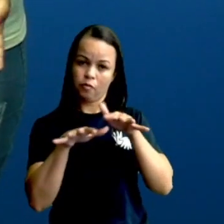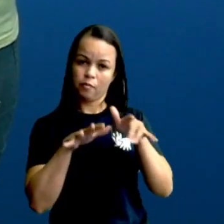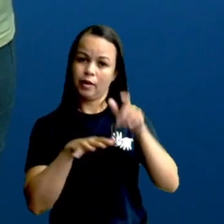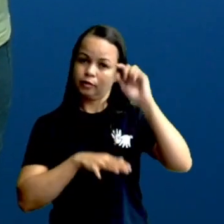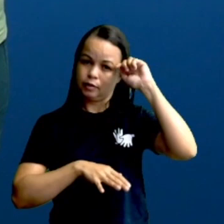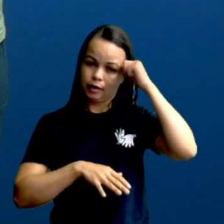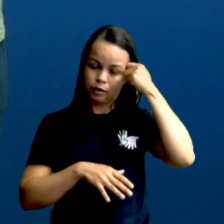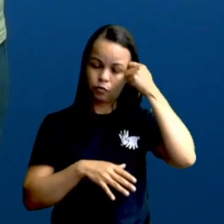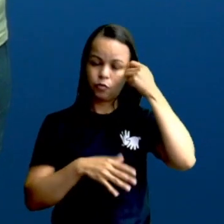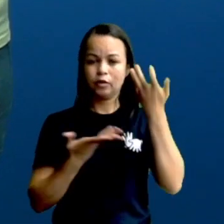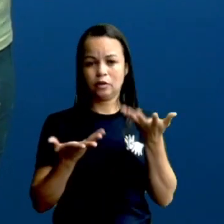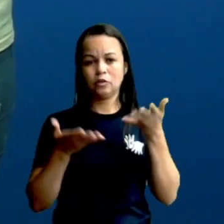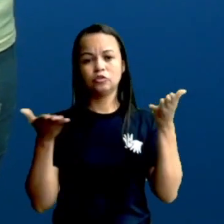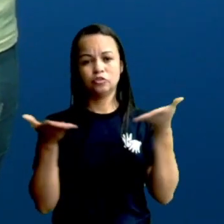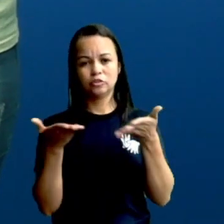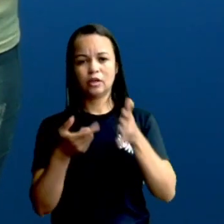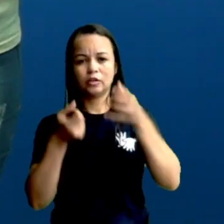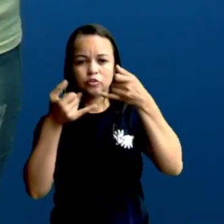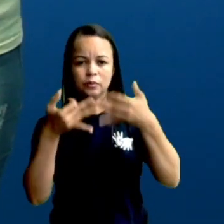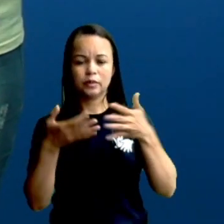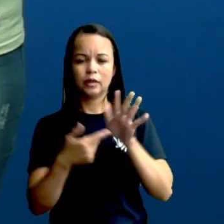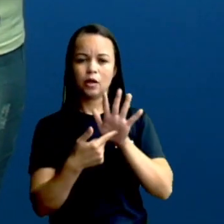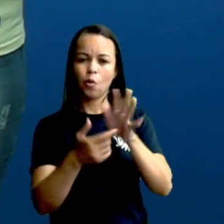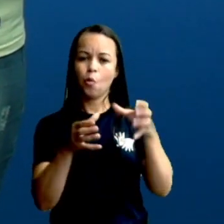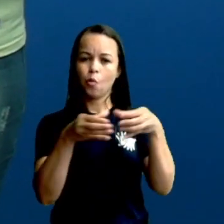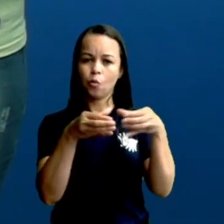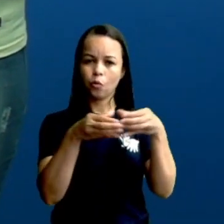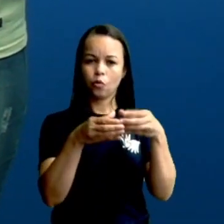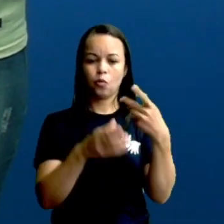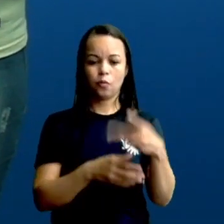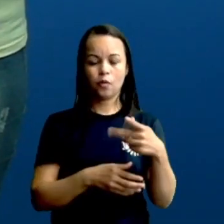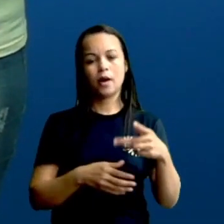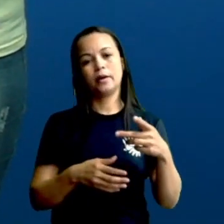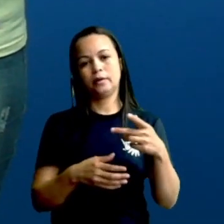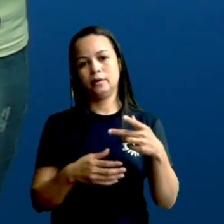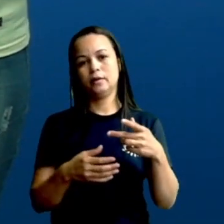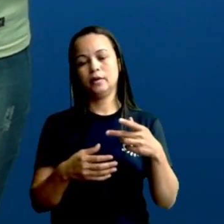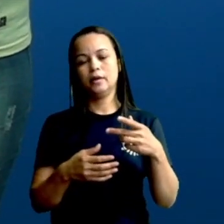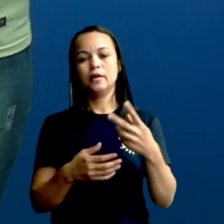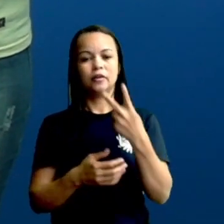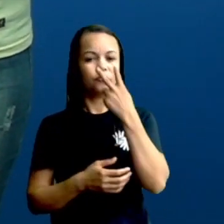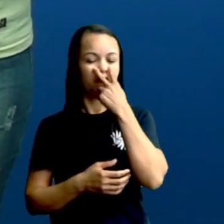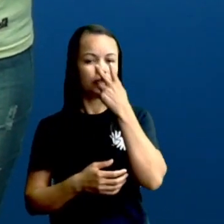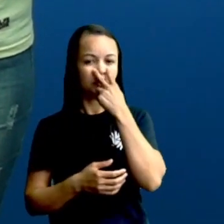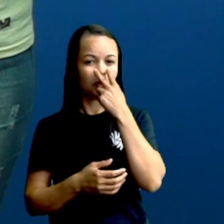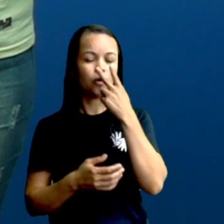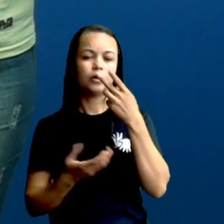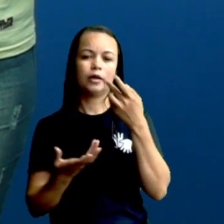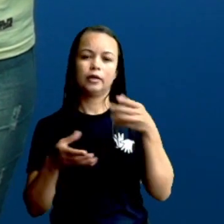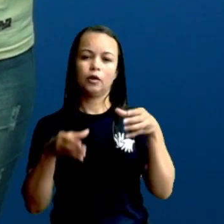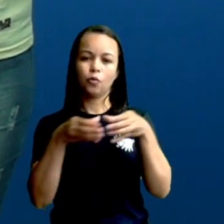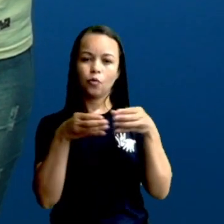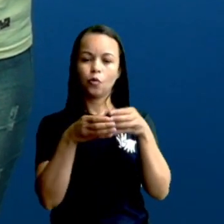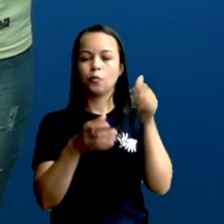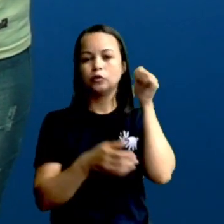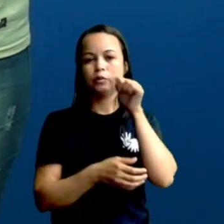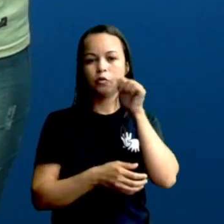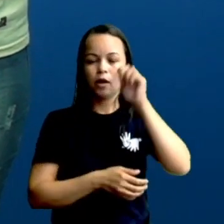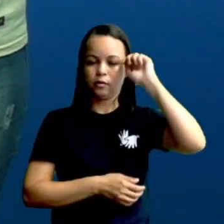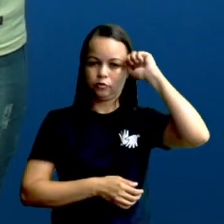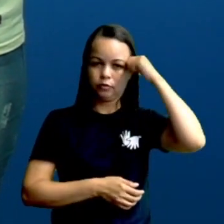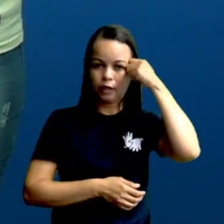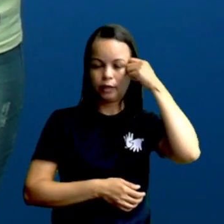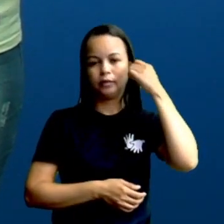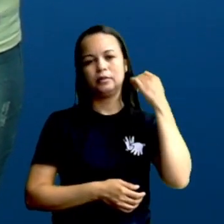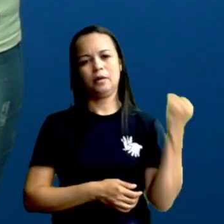Inclusive, eu até mencionei um grupo que existe aqui no nosso próprio município, né, que é a Rede de Mulheres Negras. Então, é importante